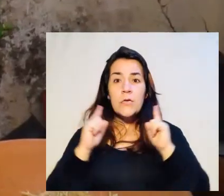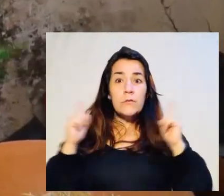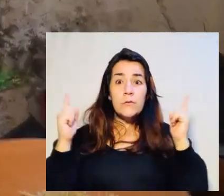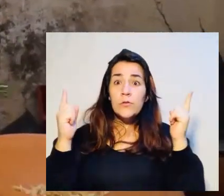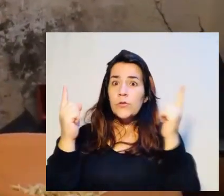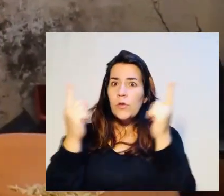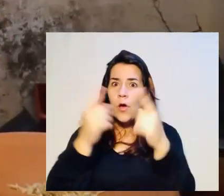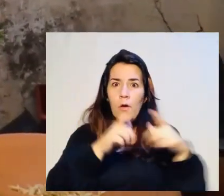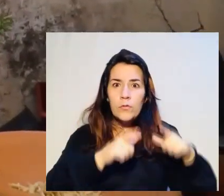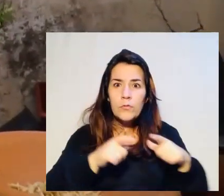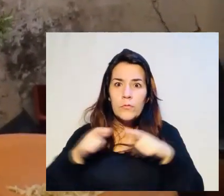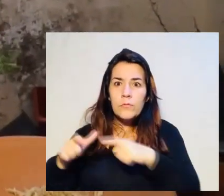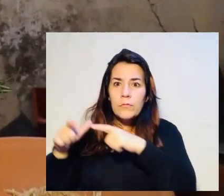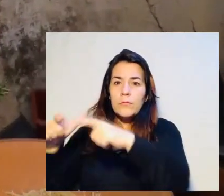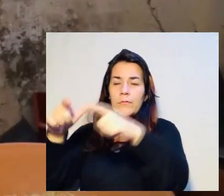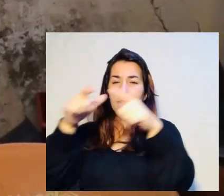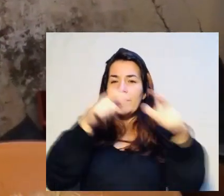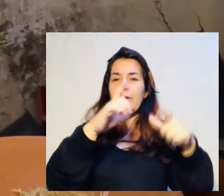A ciência